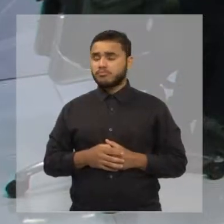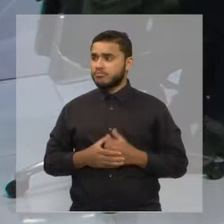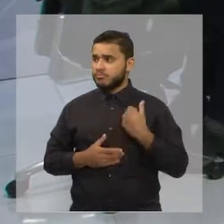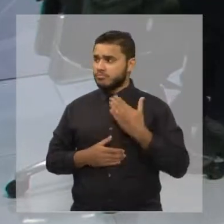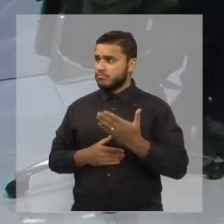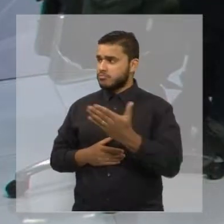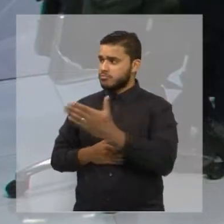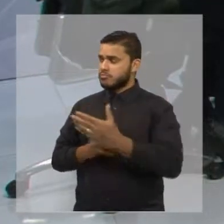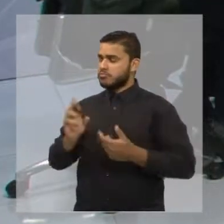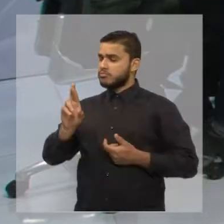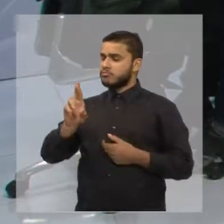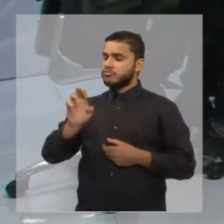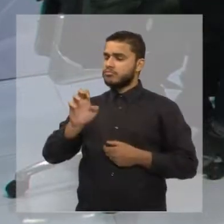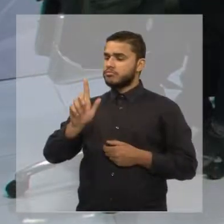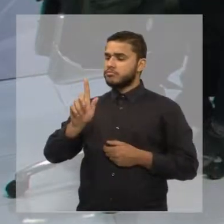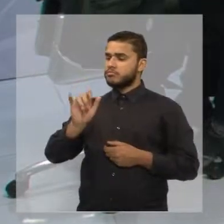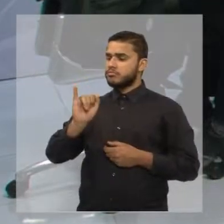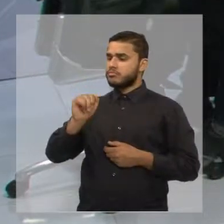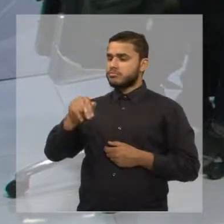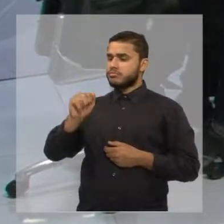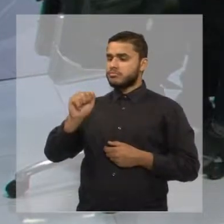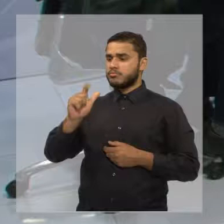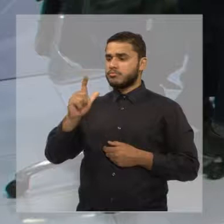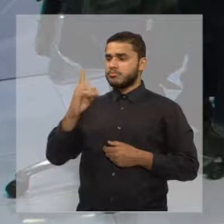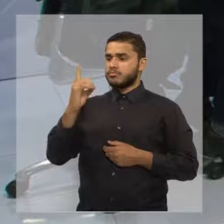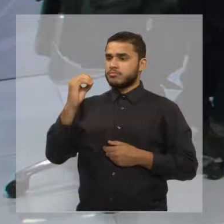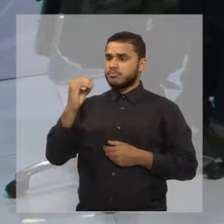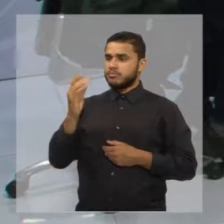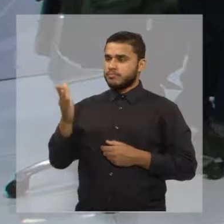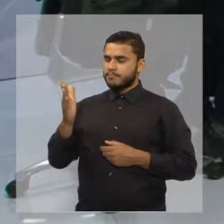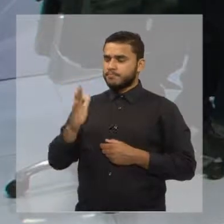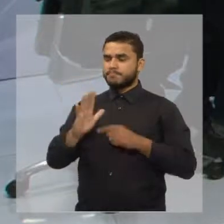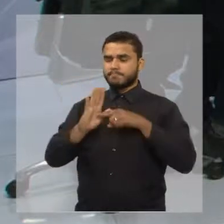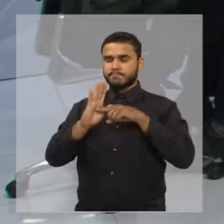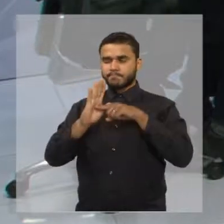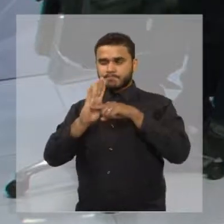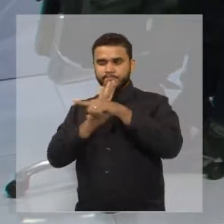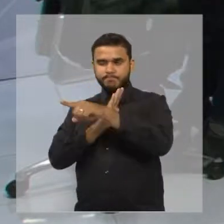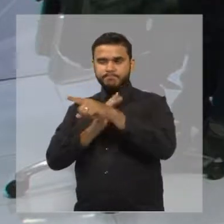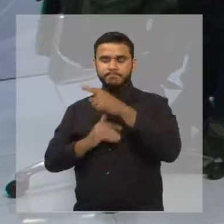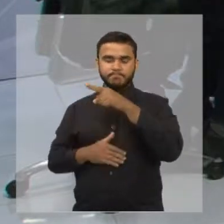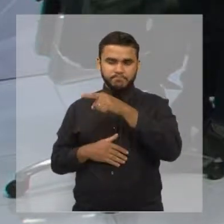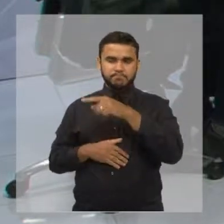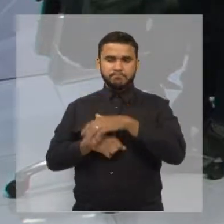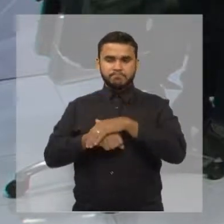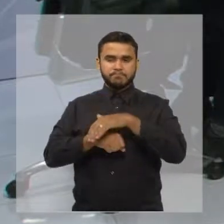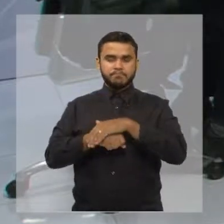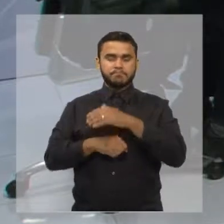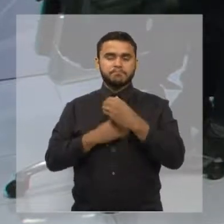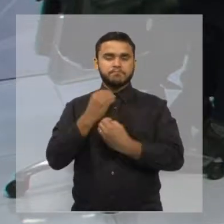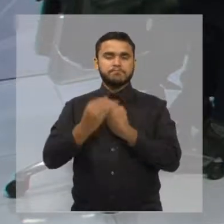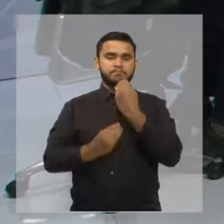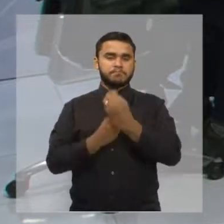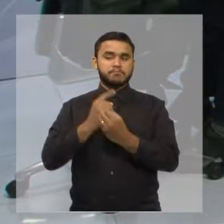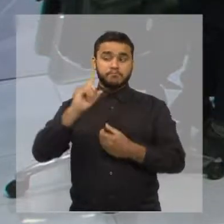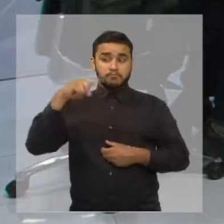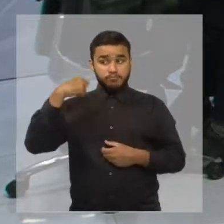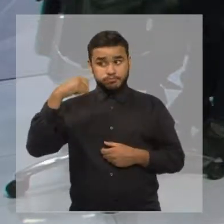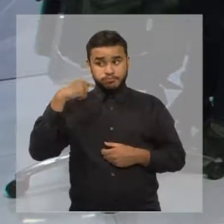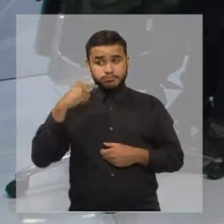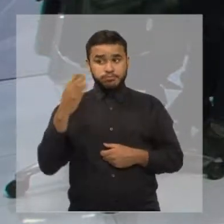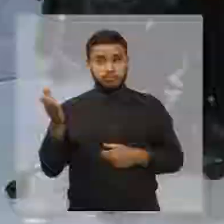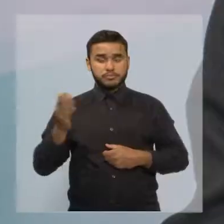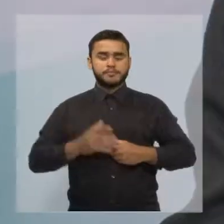advogado, militante, também como jornalista, que eu quero, no mesmo assunto, abordando uma outra